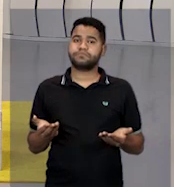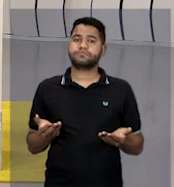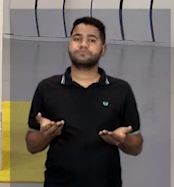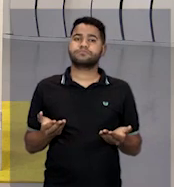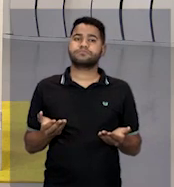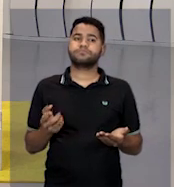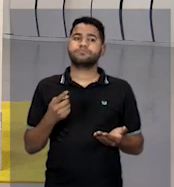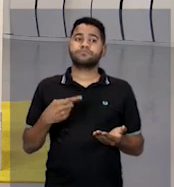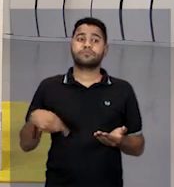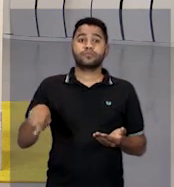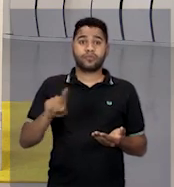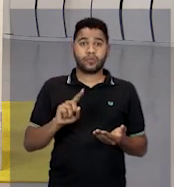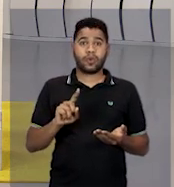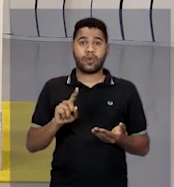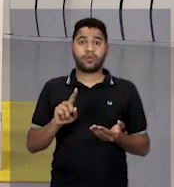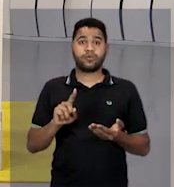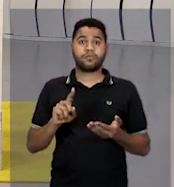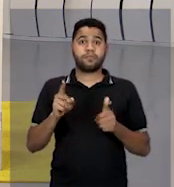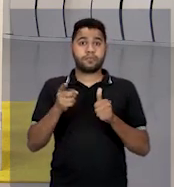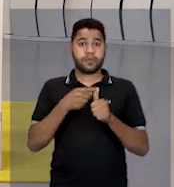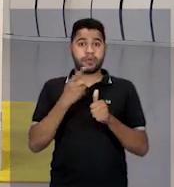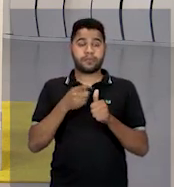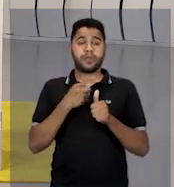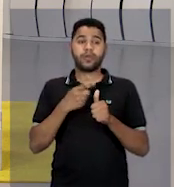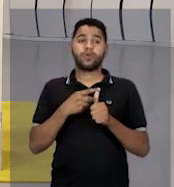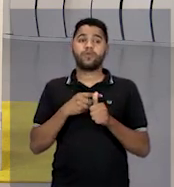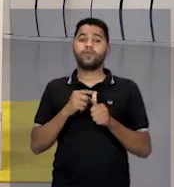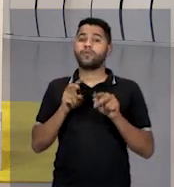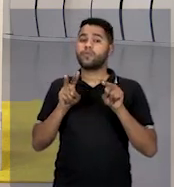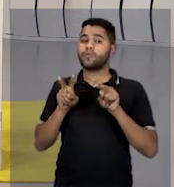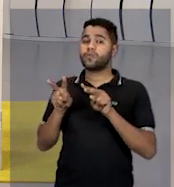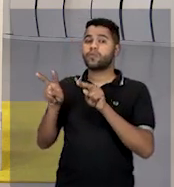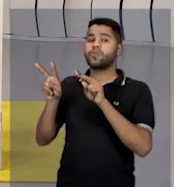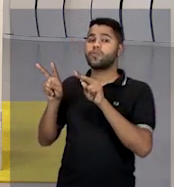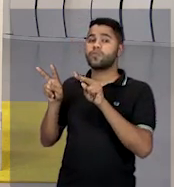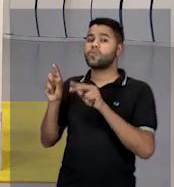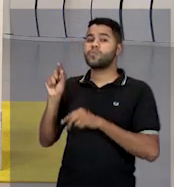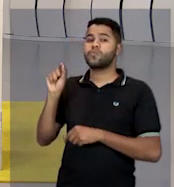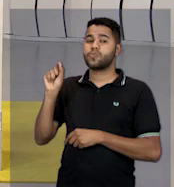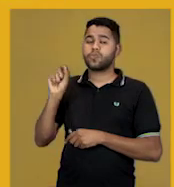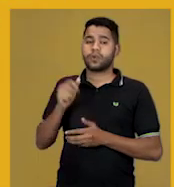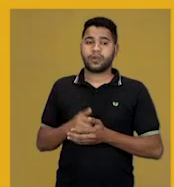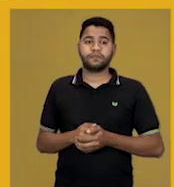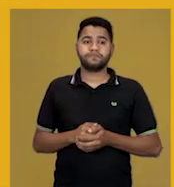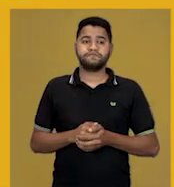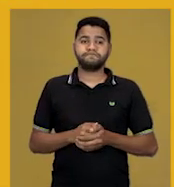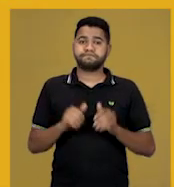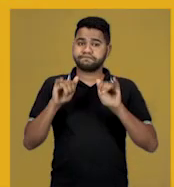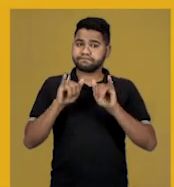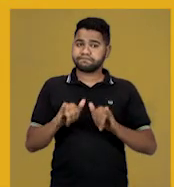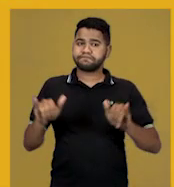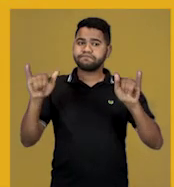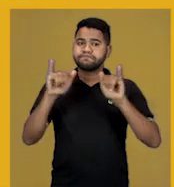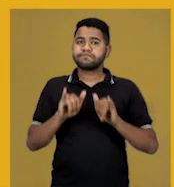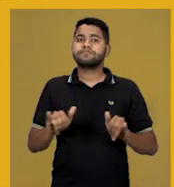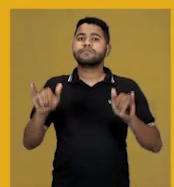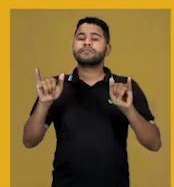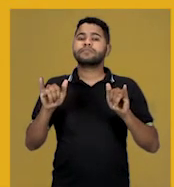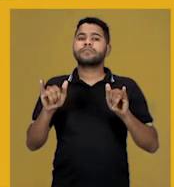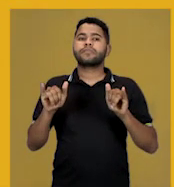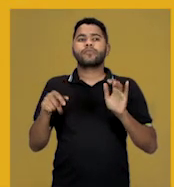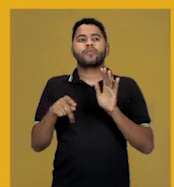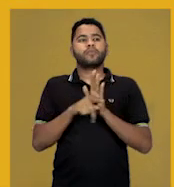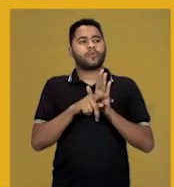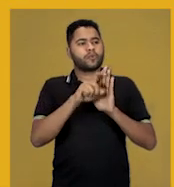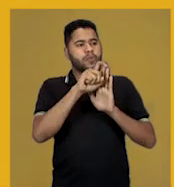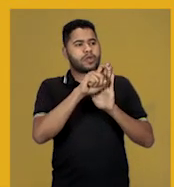nós vamos, antes de chegar nesse exemplo, nós vamos ver aqui, nós vamos ver que a notícia, tá, ela vai ser esse